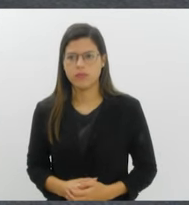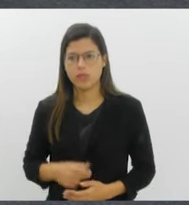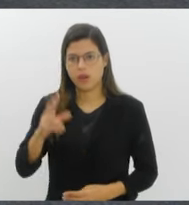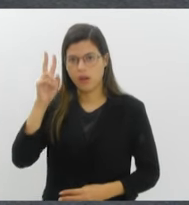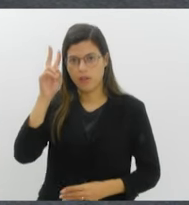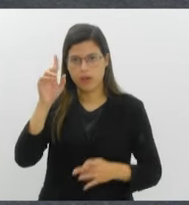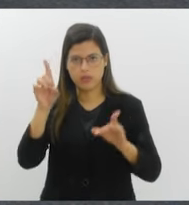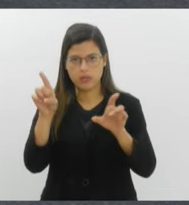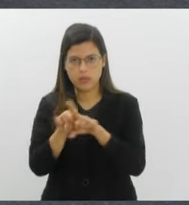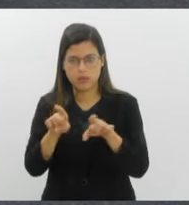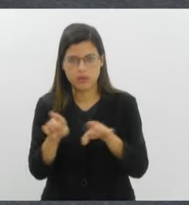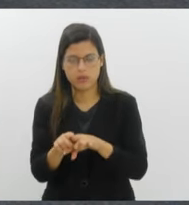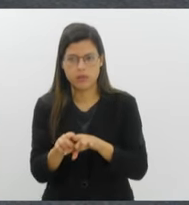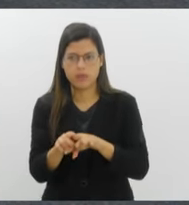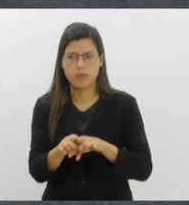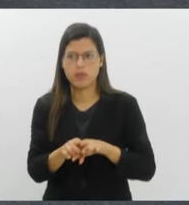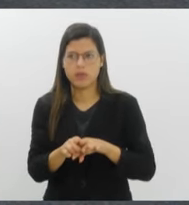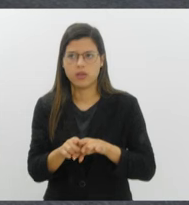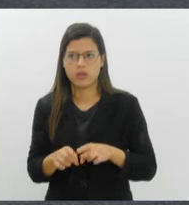que